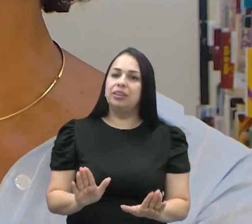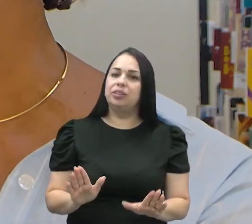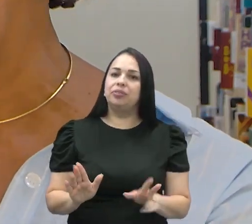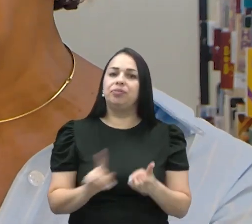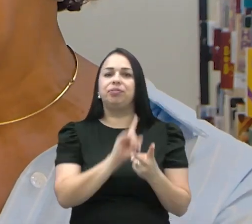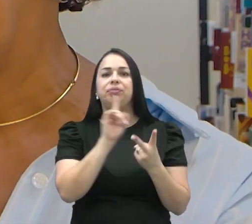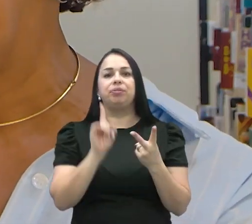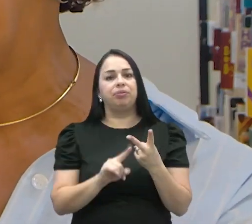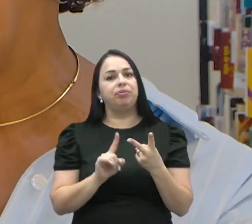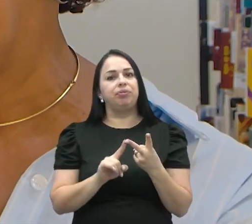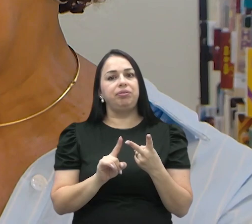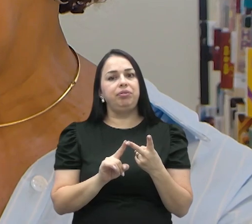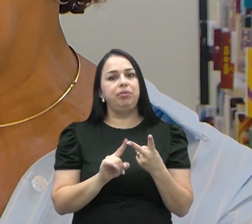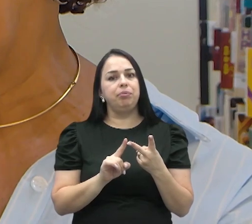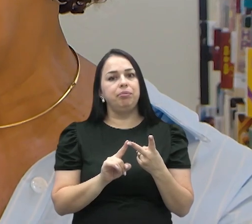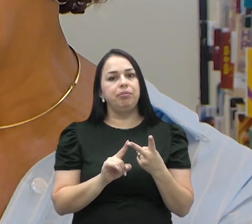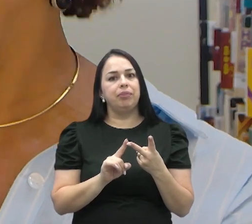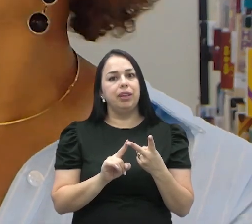na segunda